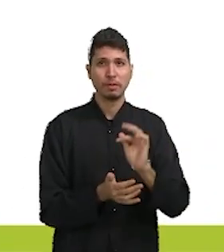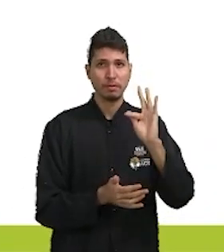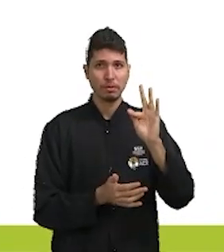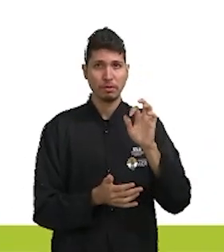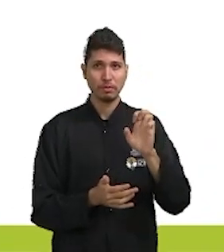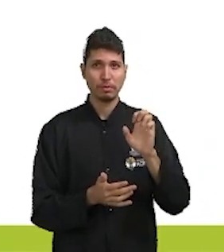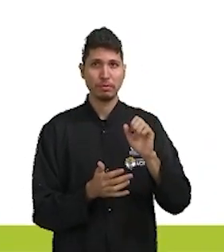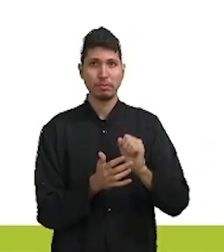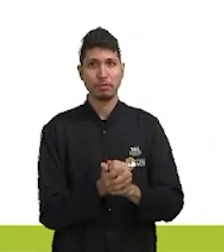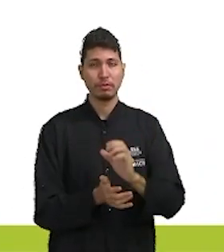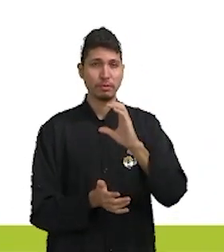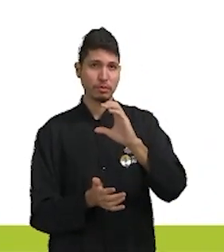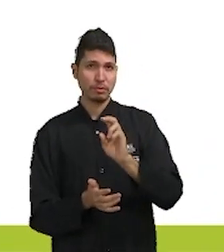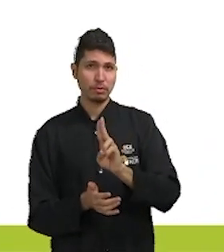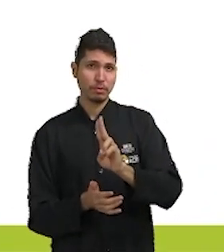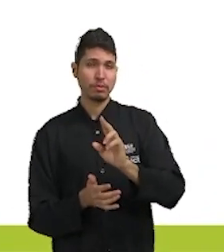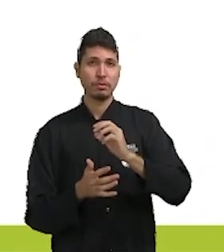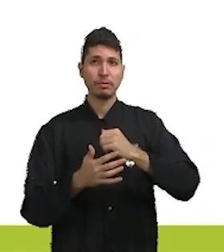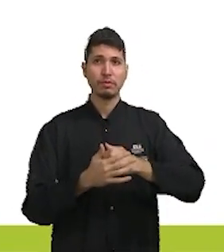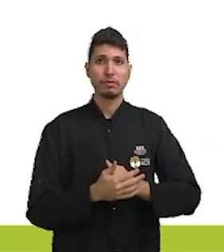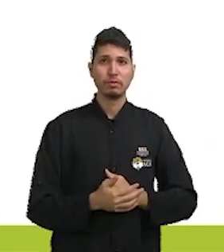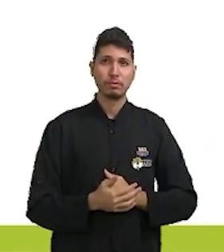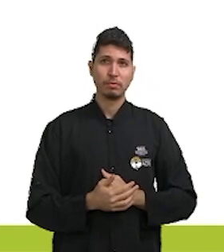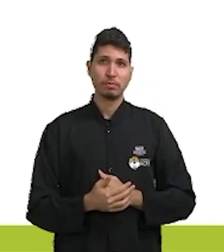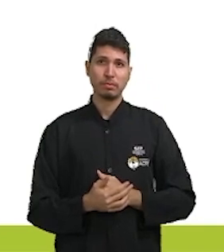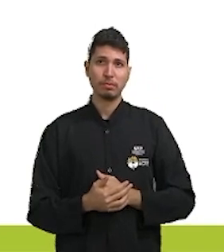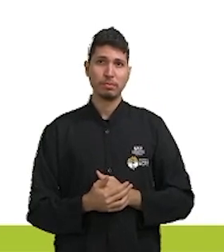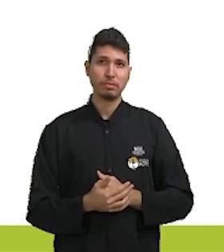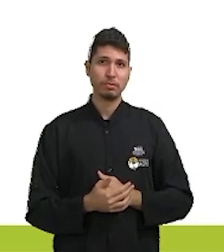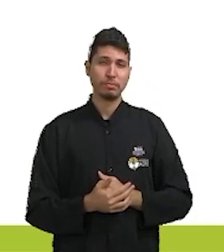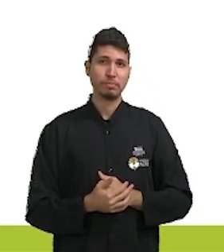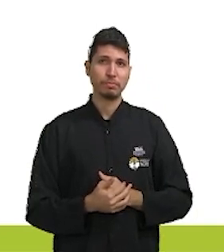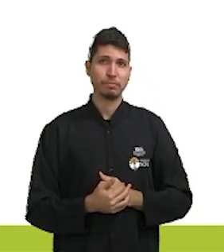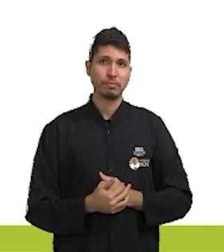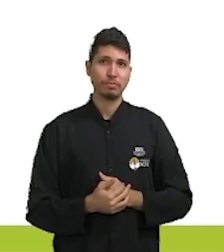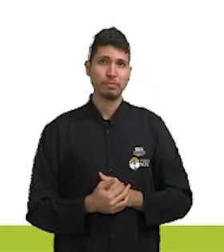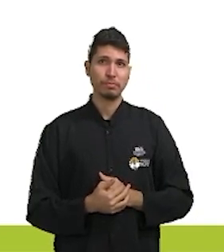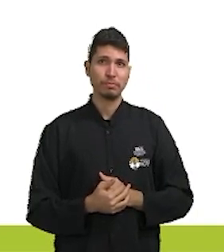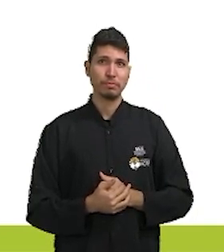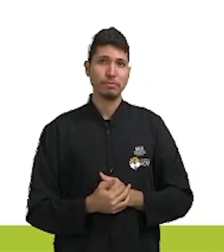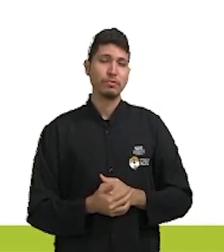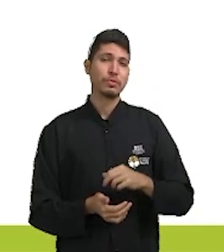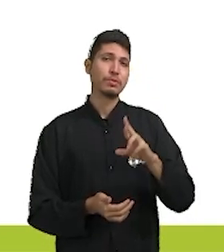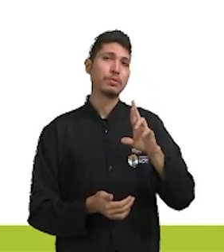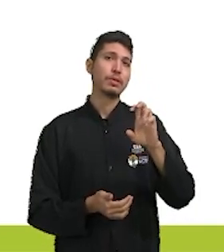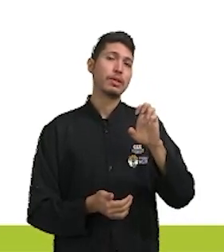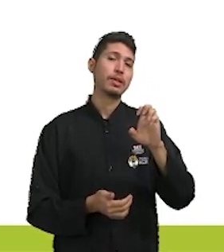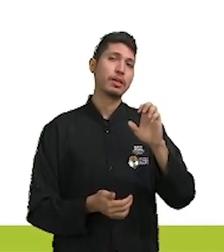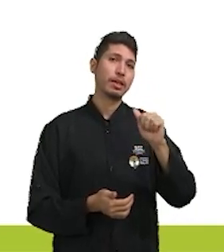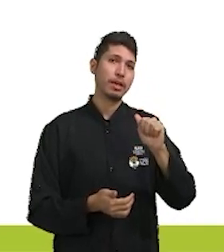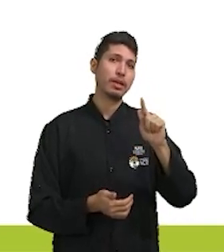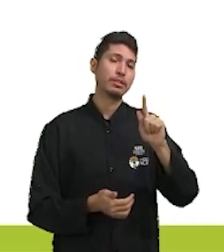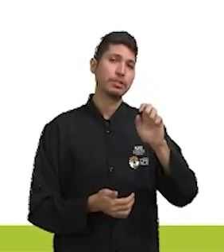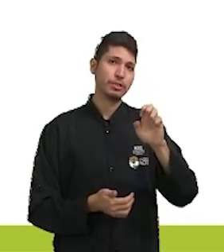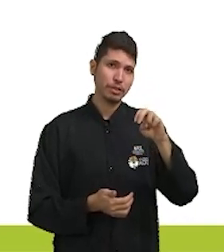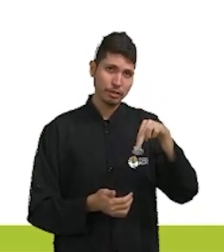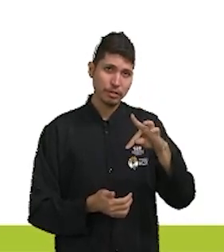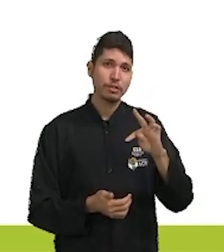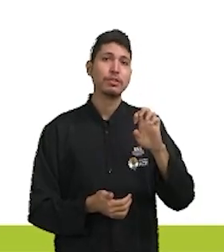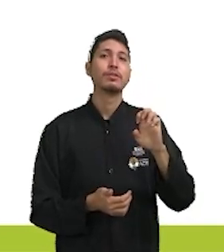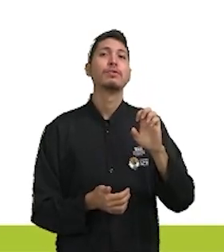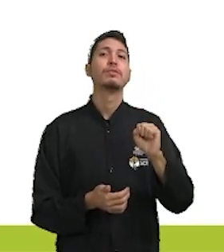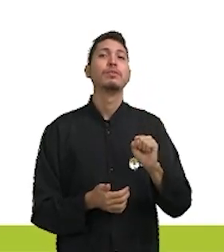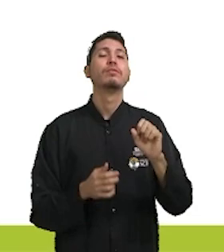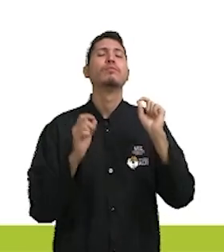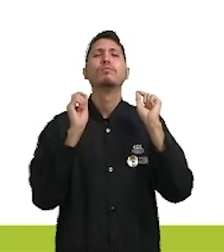ferro e o cobre. Do lado dos reagentes, o que são os reagentes? Os reagentes são aqueles